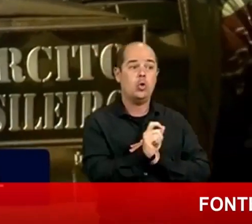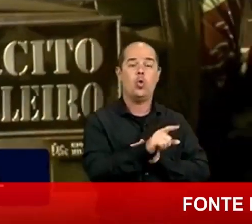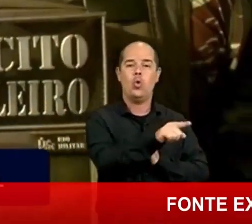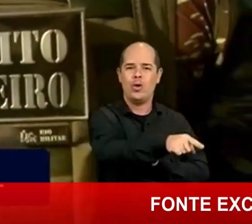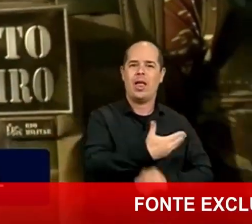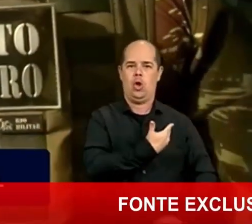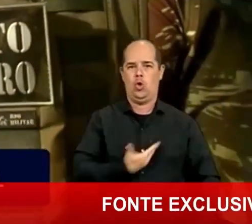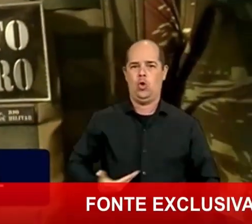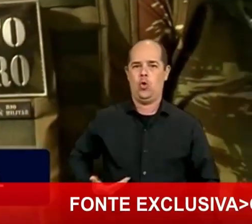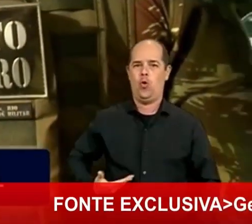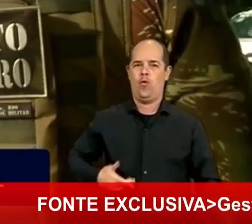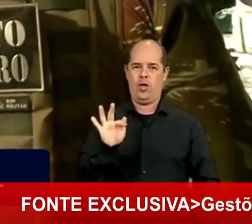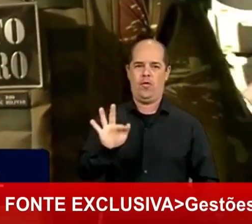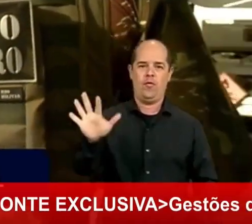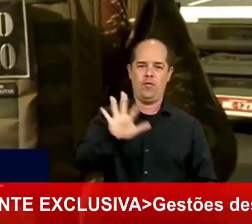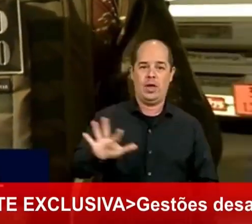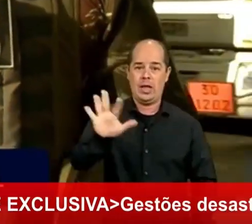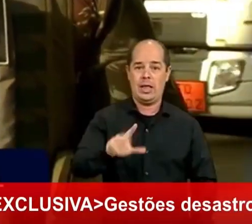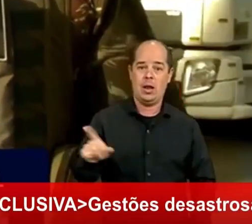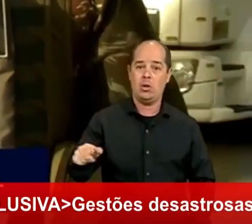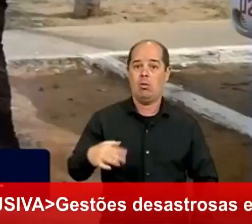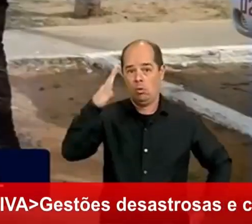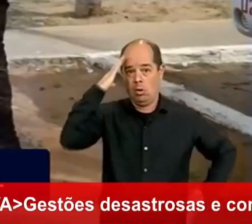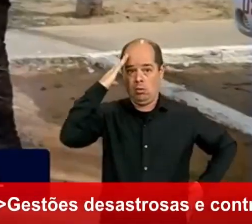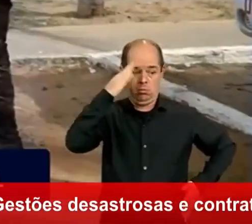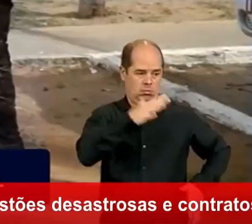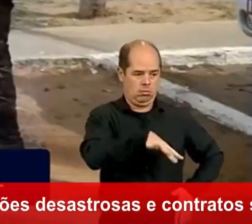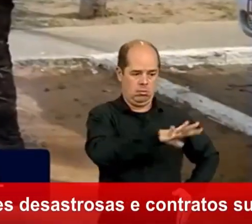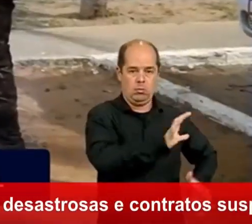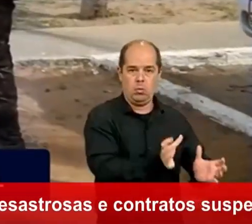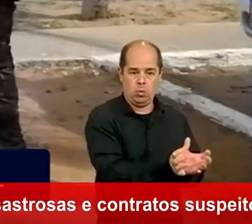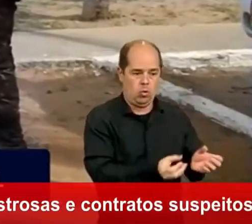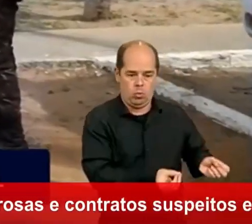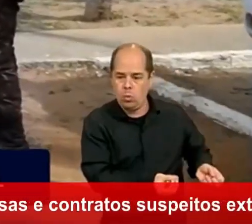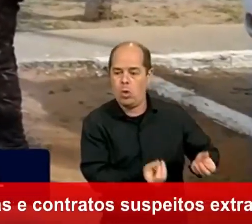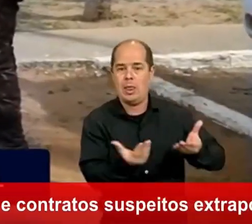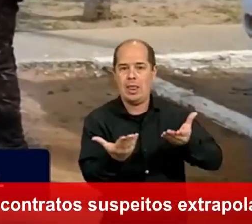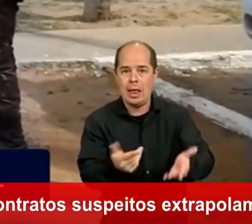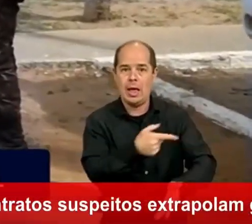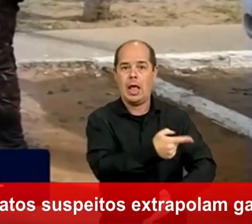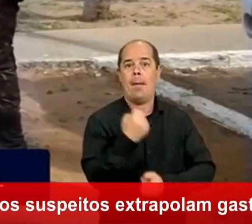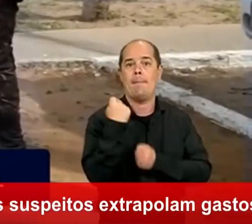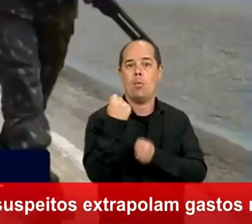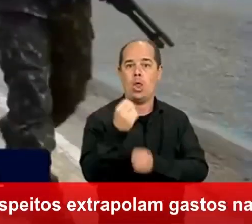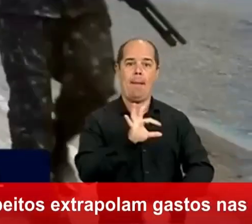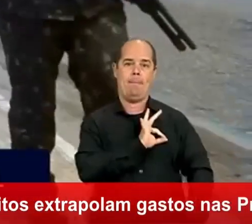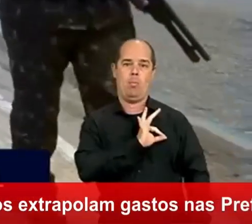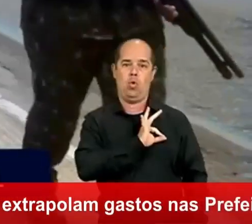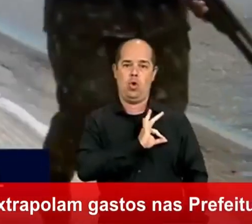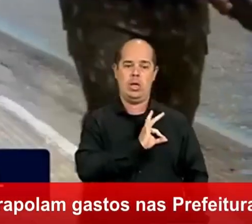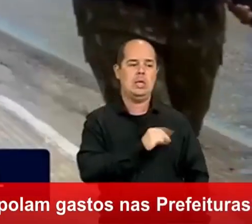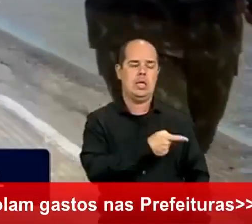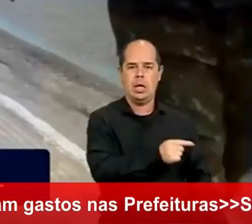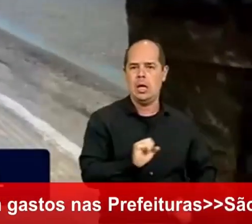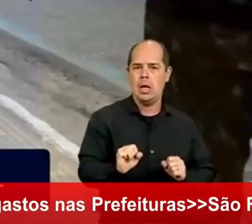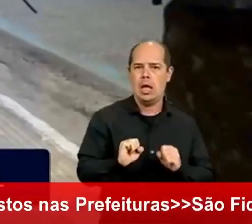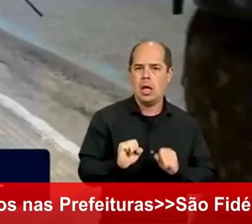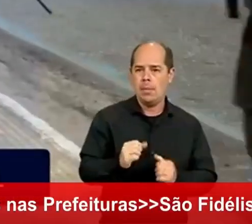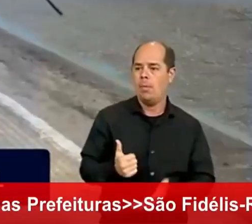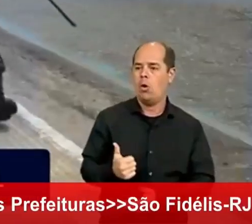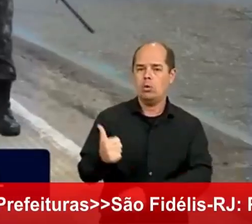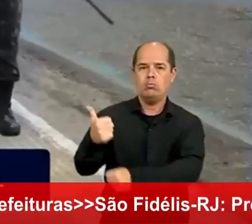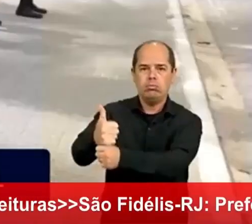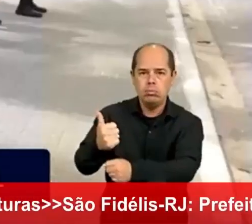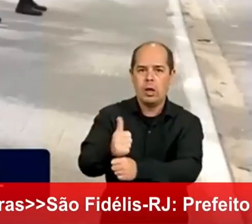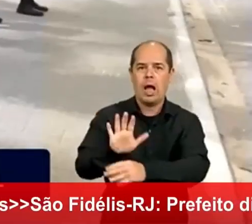presidente concede às Forças Armadas poder de polícia e ficam autorizadas a atuar quando necessário, de forma preventiva e